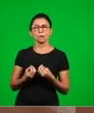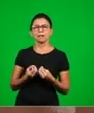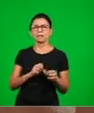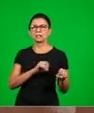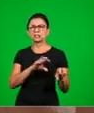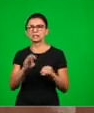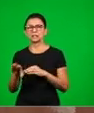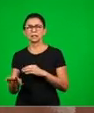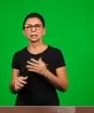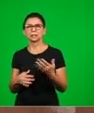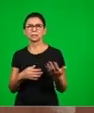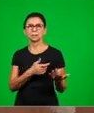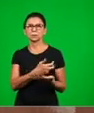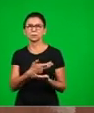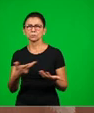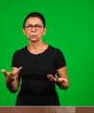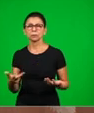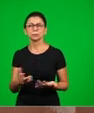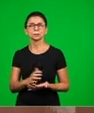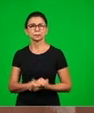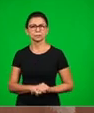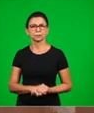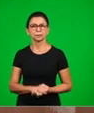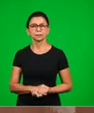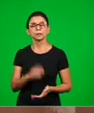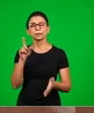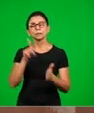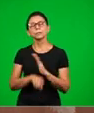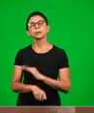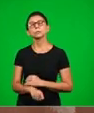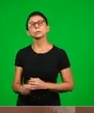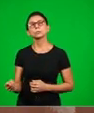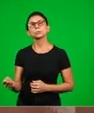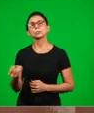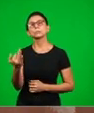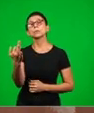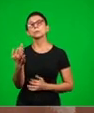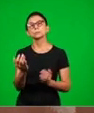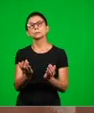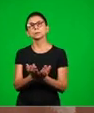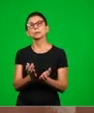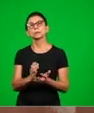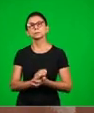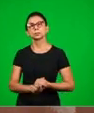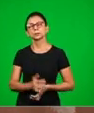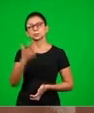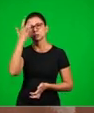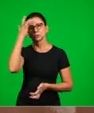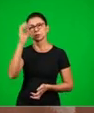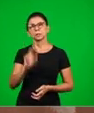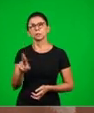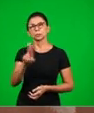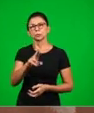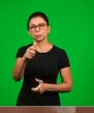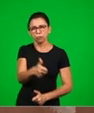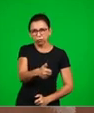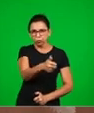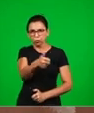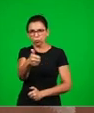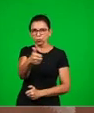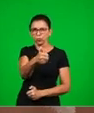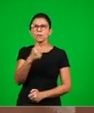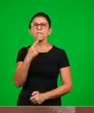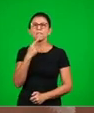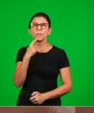gente pergunta, quantos crentes, pais, que não sabem usar um extintor de incêndio? Quantos?